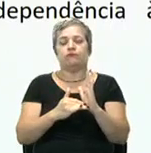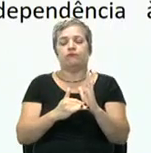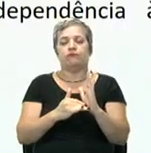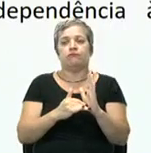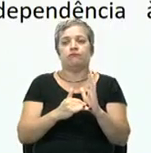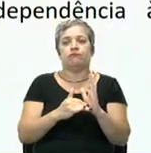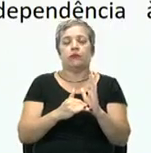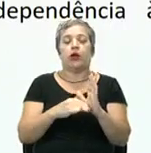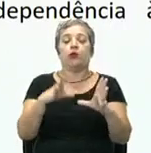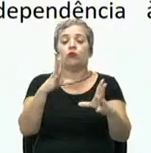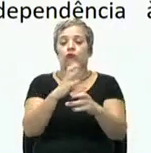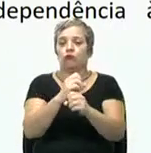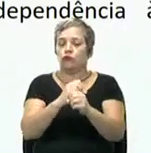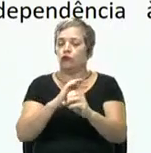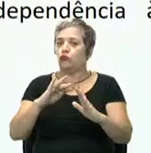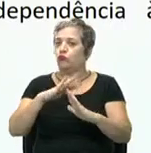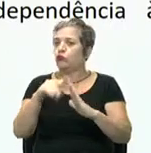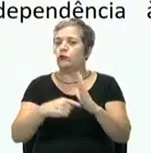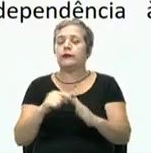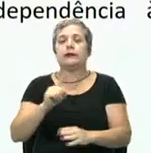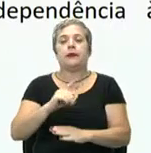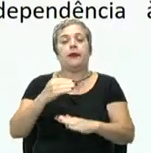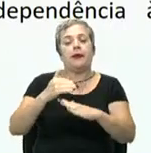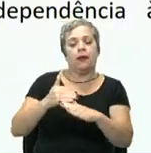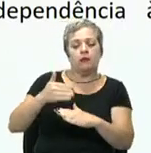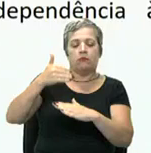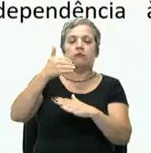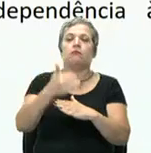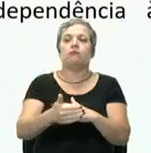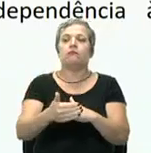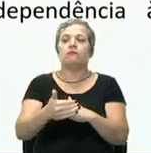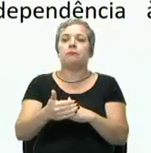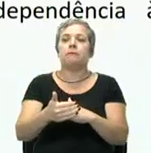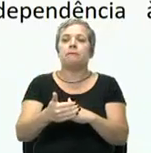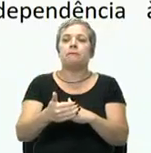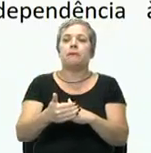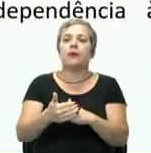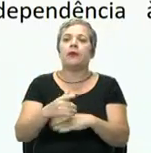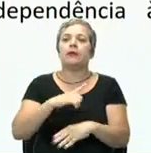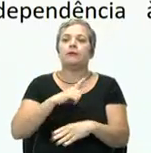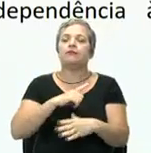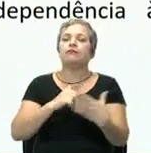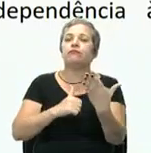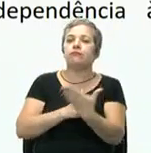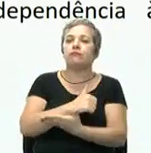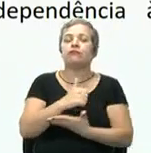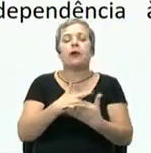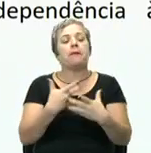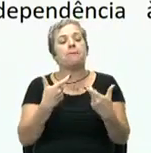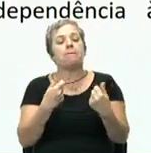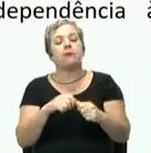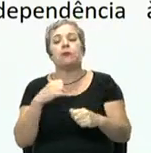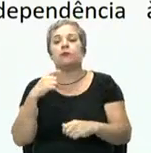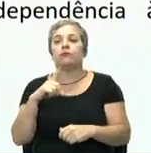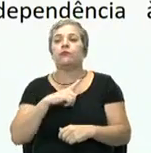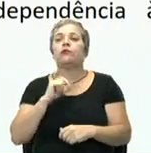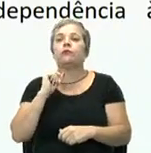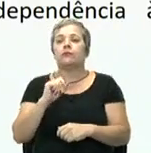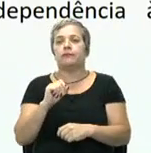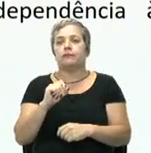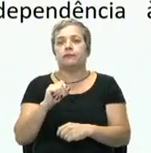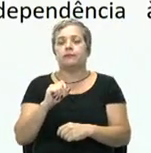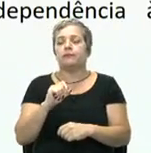a soma de suas partes. Ela vai além disso. Para que haja estrutura, é necessário o quê?